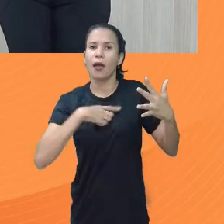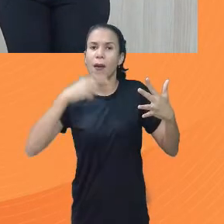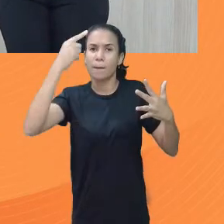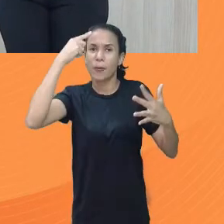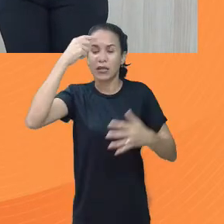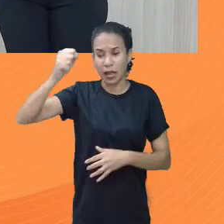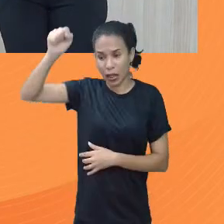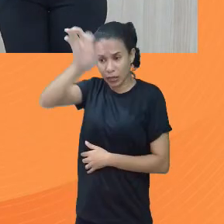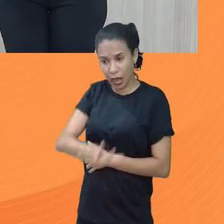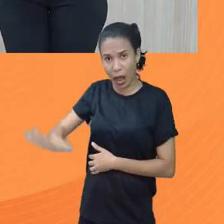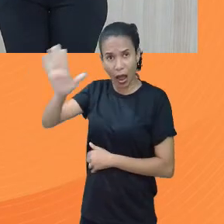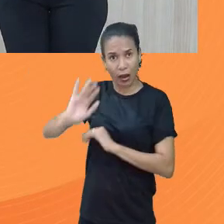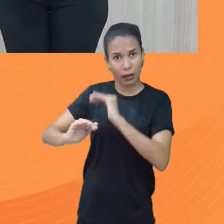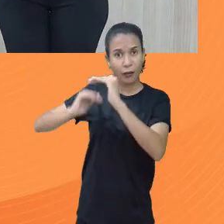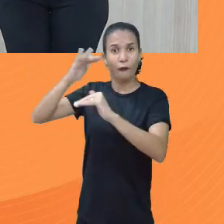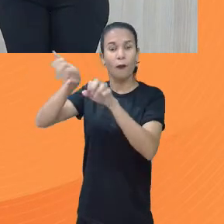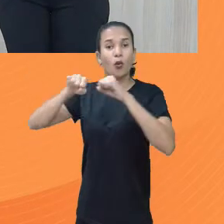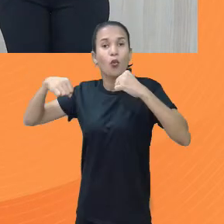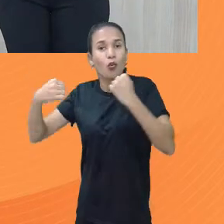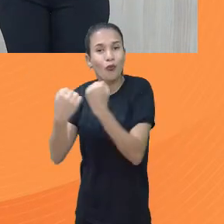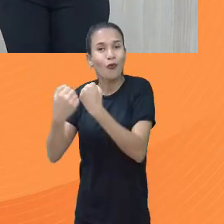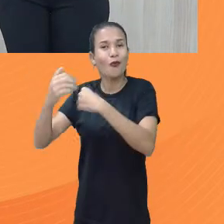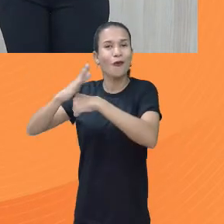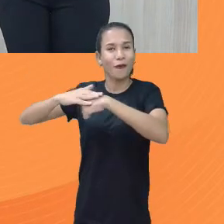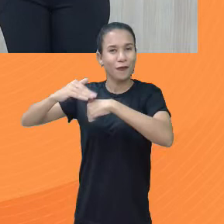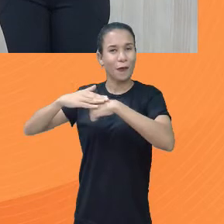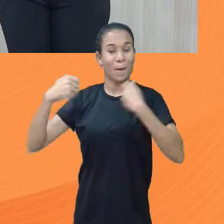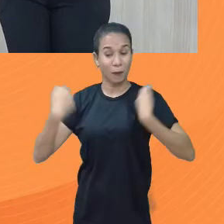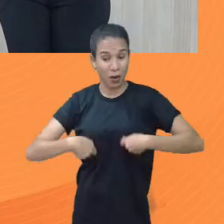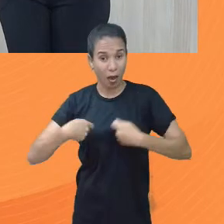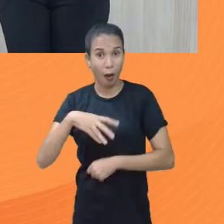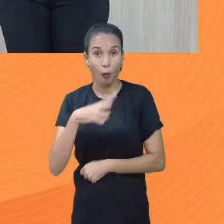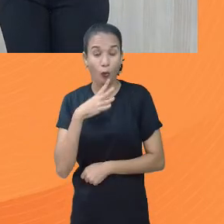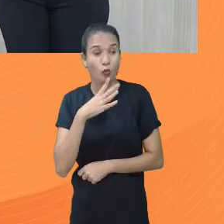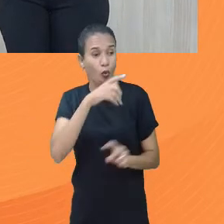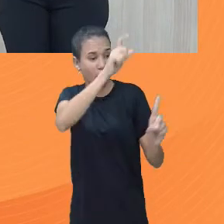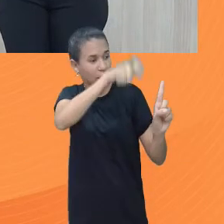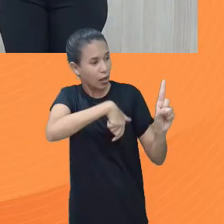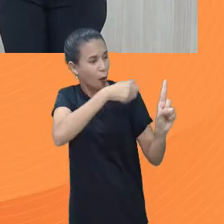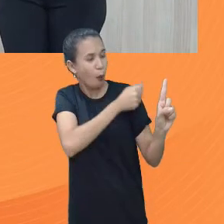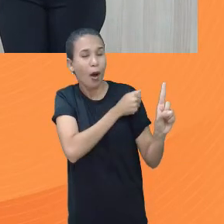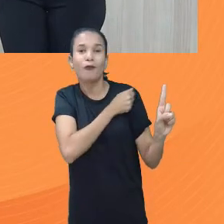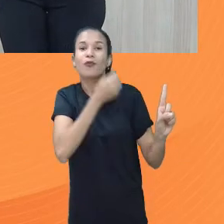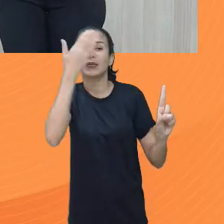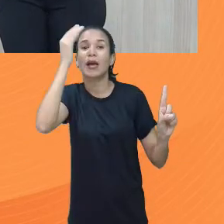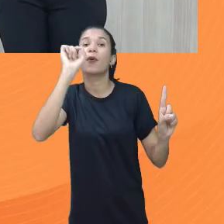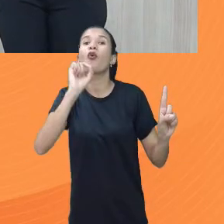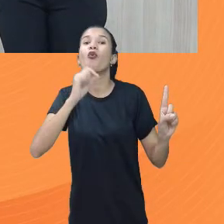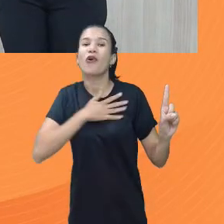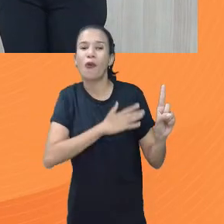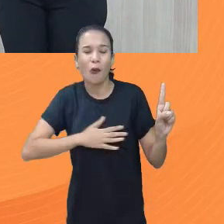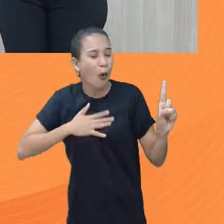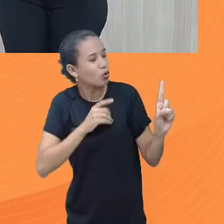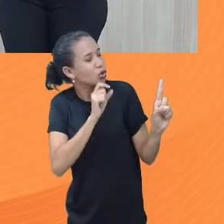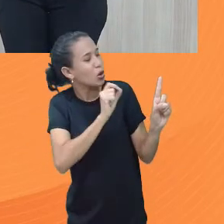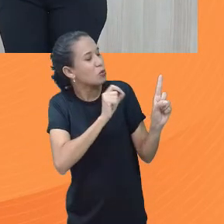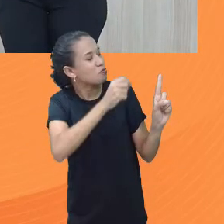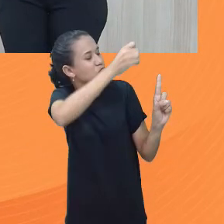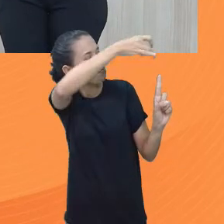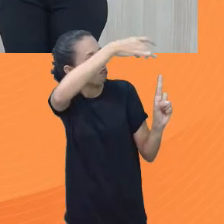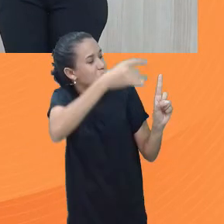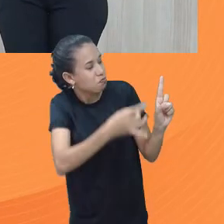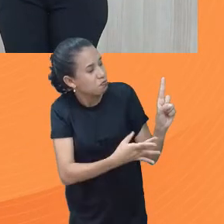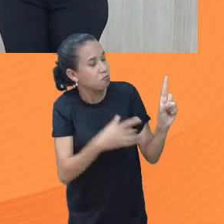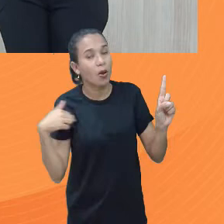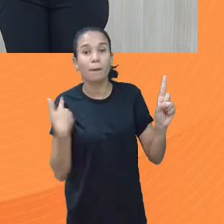de desenvolvimento socioafetivo. Então, a gente precisa conhecer o estudante, saber o que ele gosta, saber as propensões, para que a